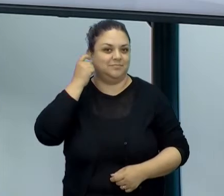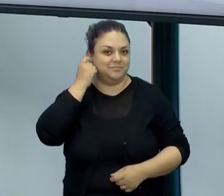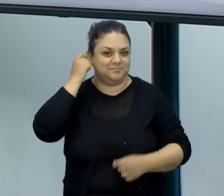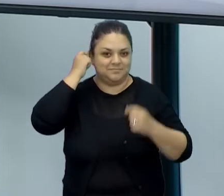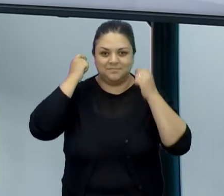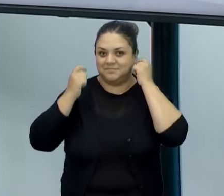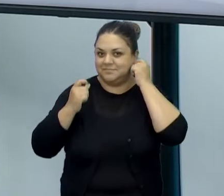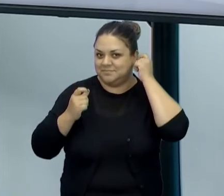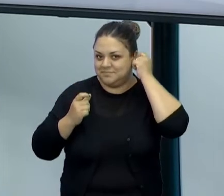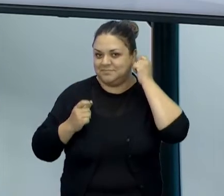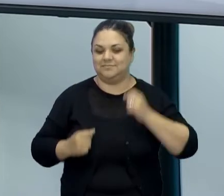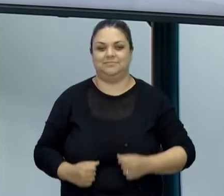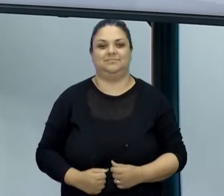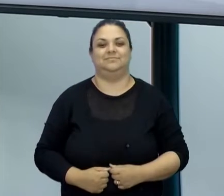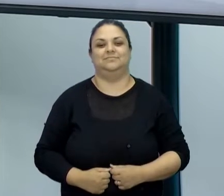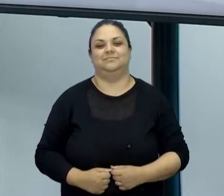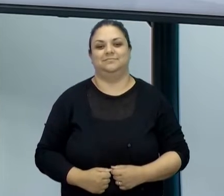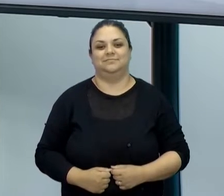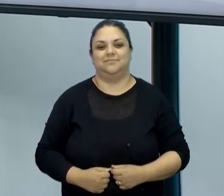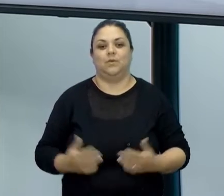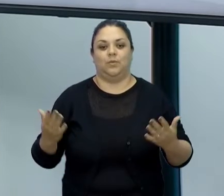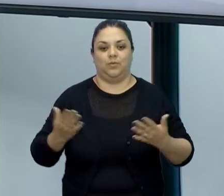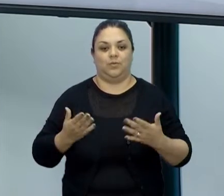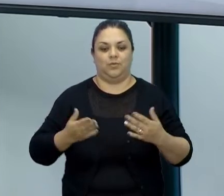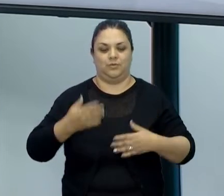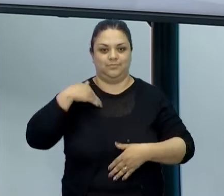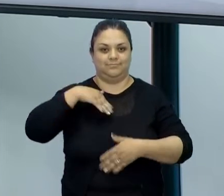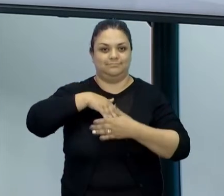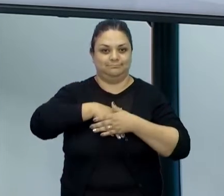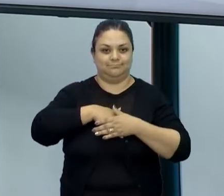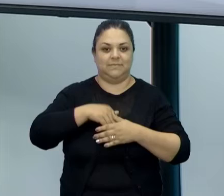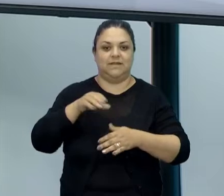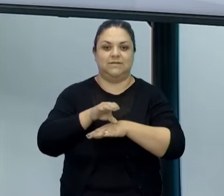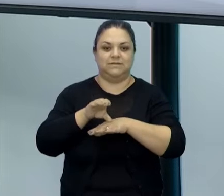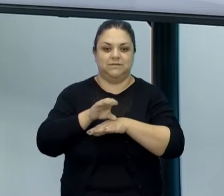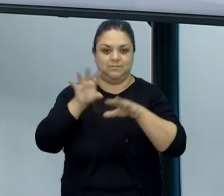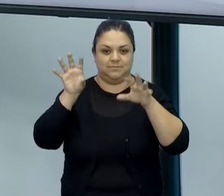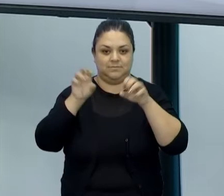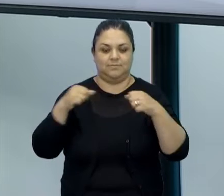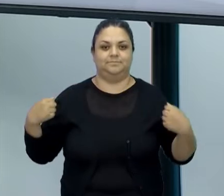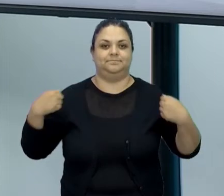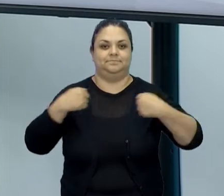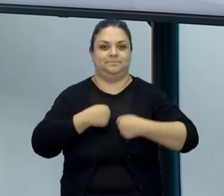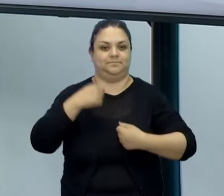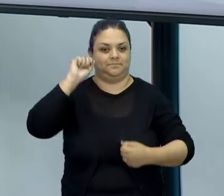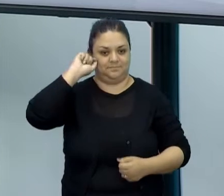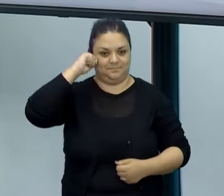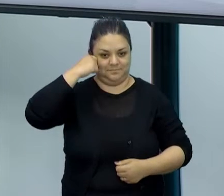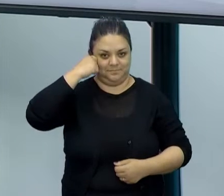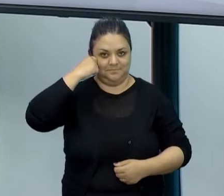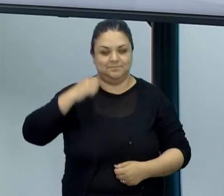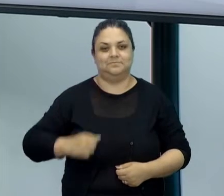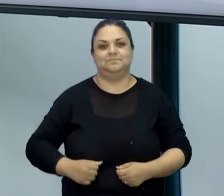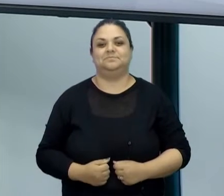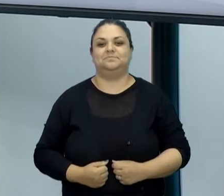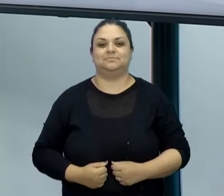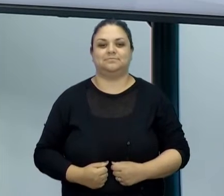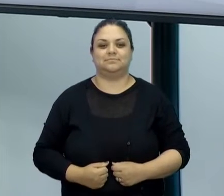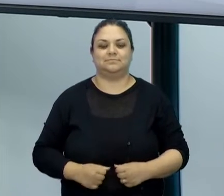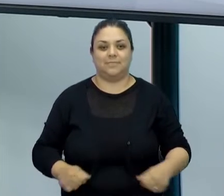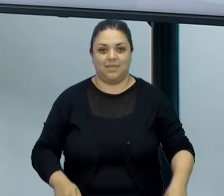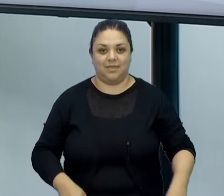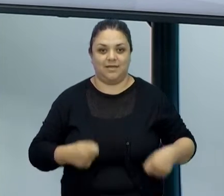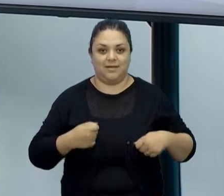nas 2 orelhas. Estou usando uma camiseta cinza com uma jaqueta preta por cima e